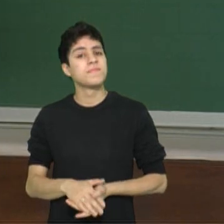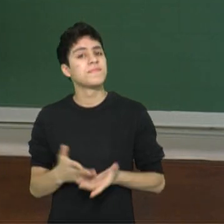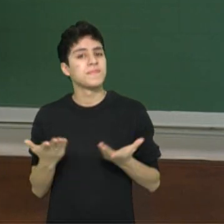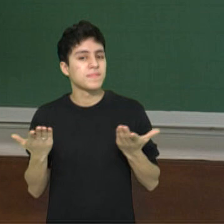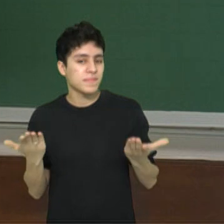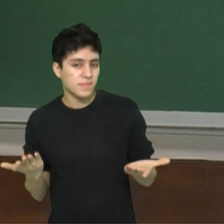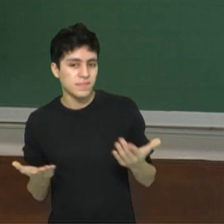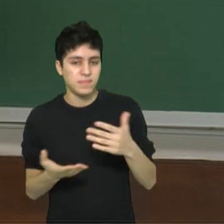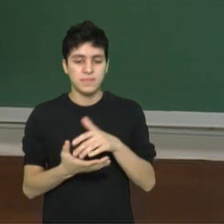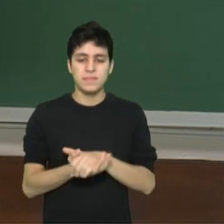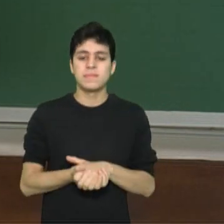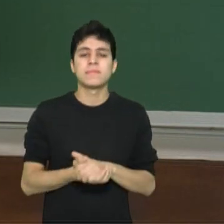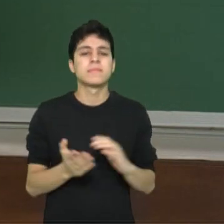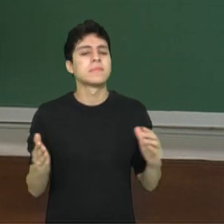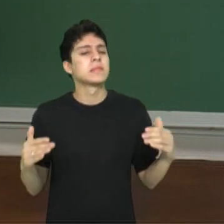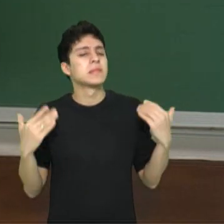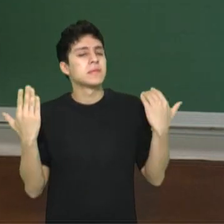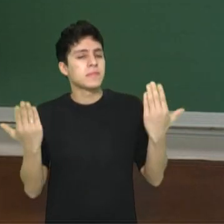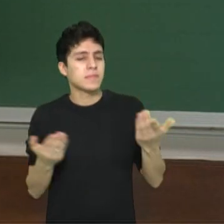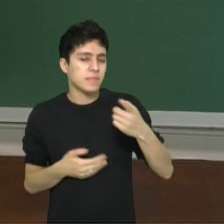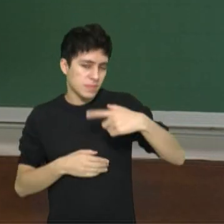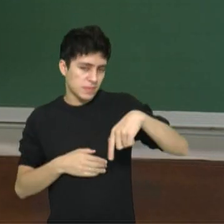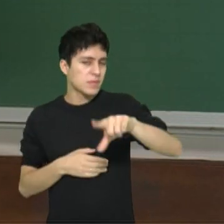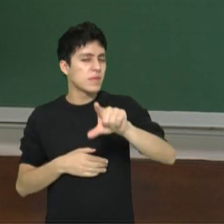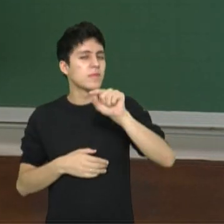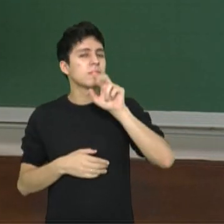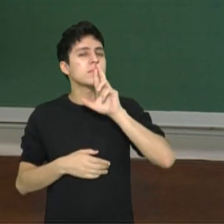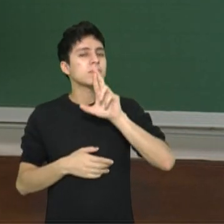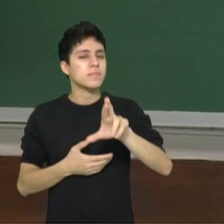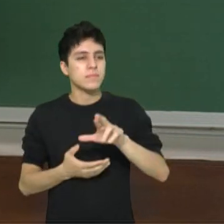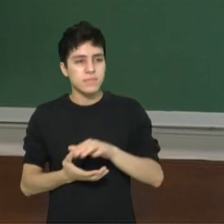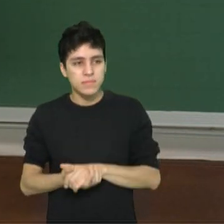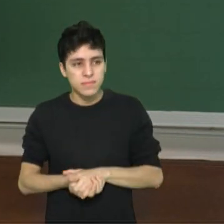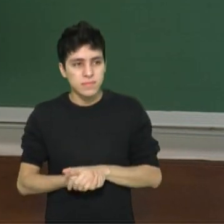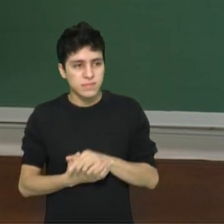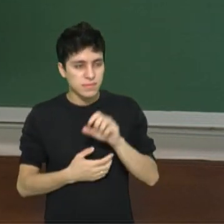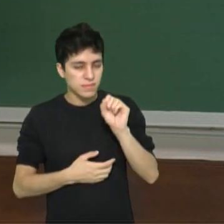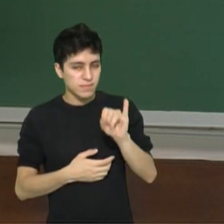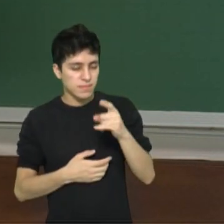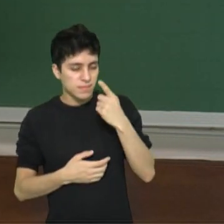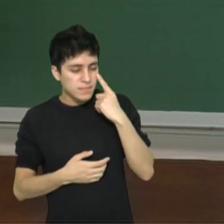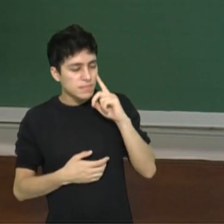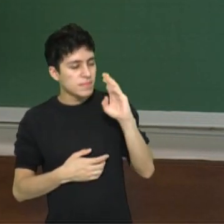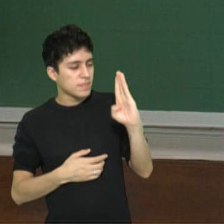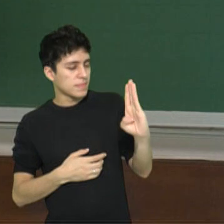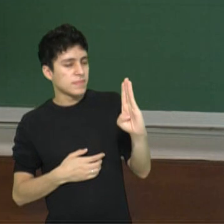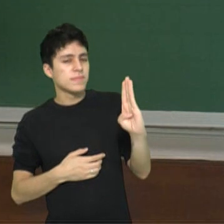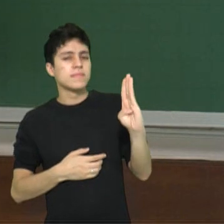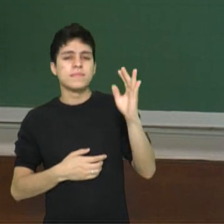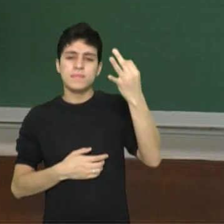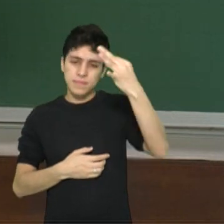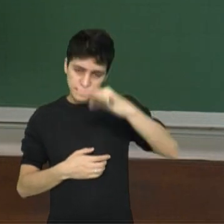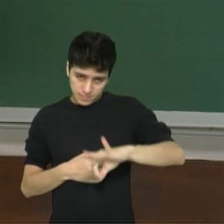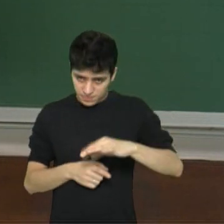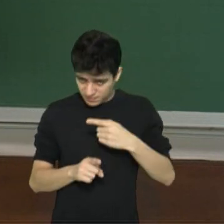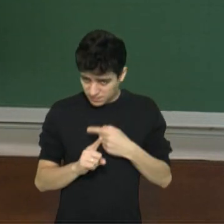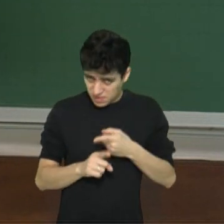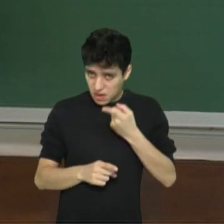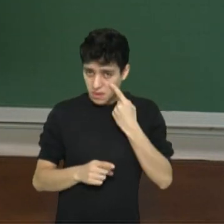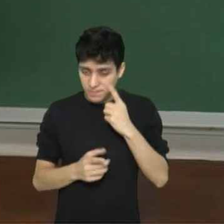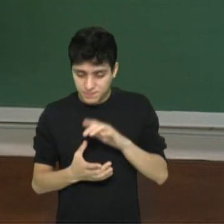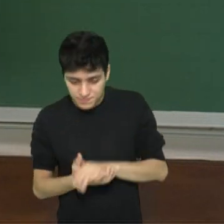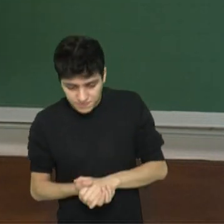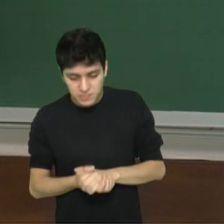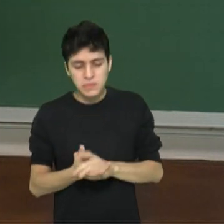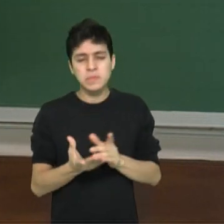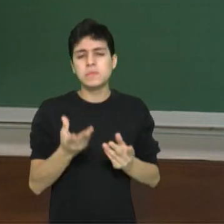E então, qual foi a resposta que você escolheu? Se você respondeu a letra B, está correto. Por quê? Porque